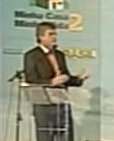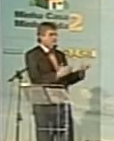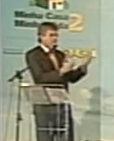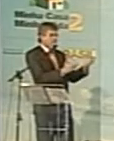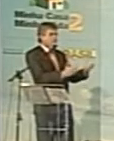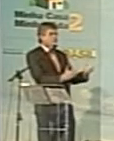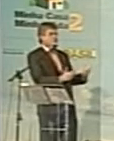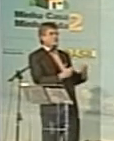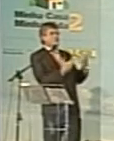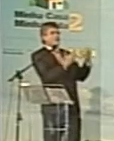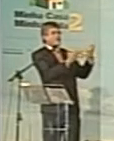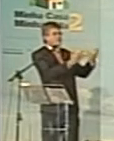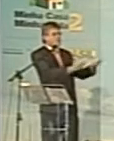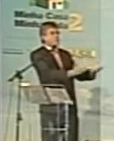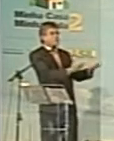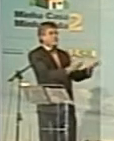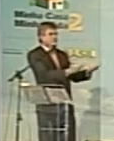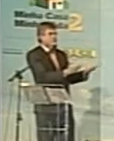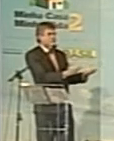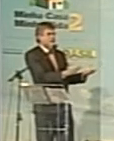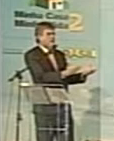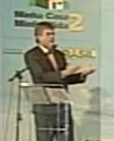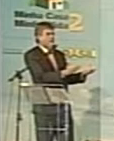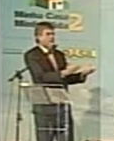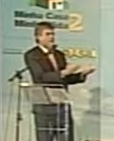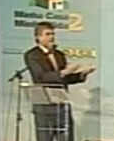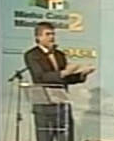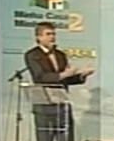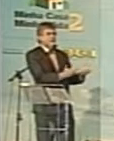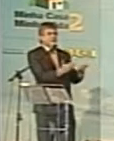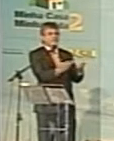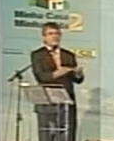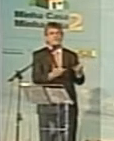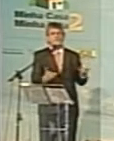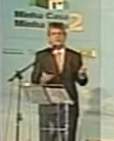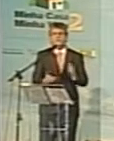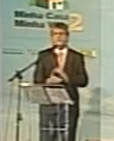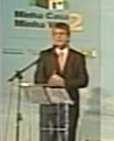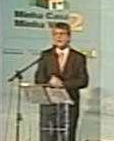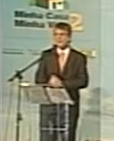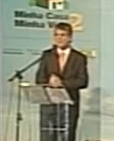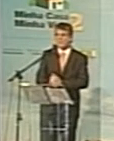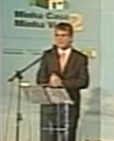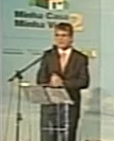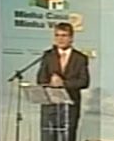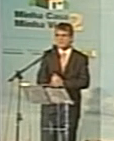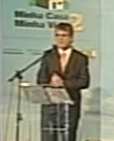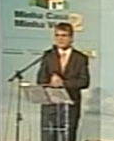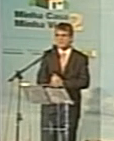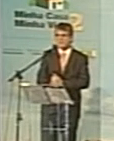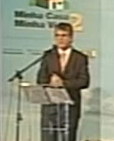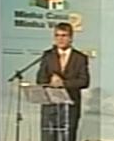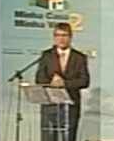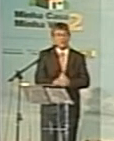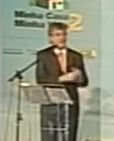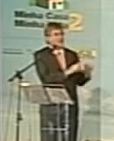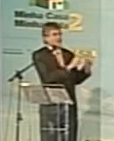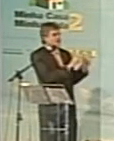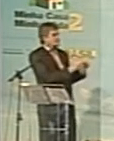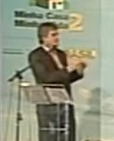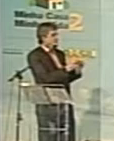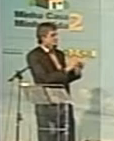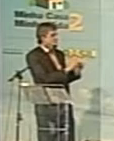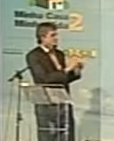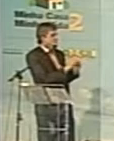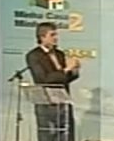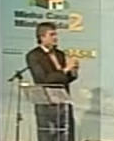conseguir uma empresa e conseguir um grande conjunto residencial para que ali fosse feito casas populares. O programa Minha